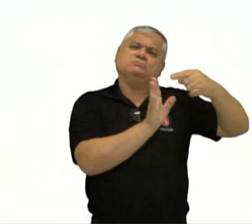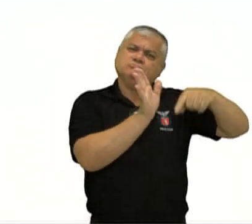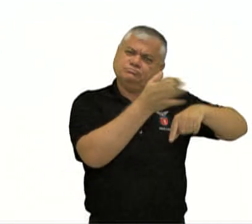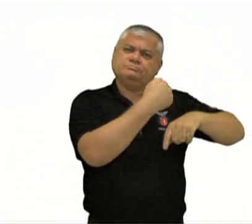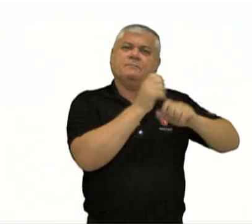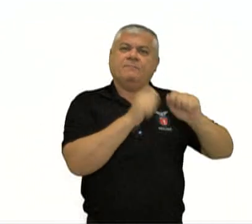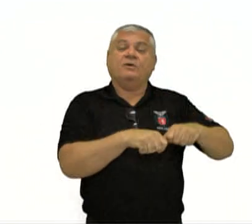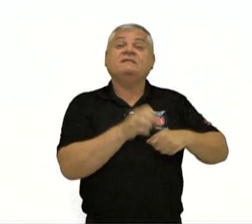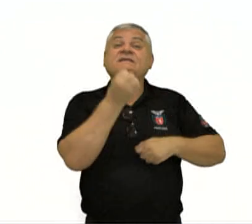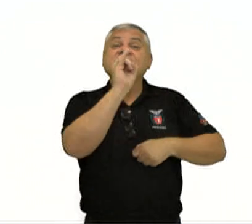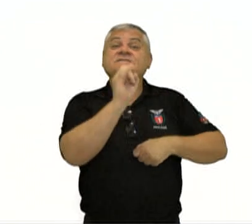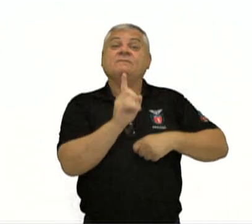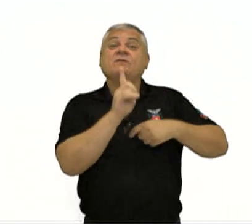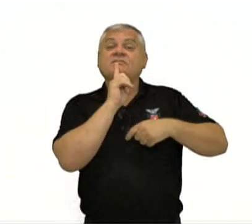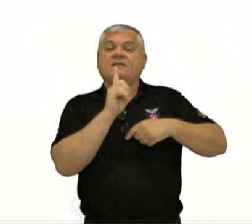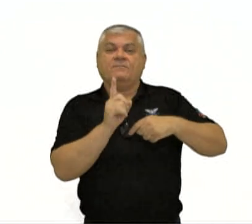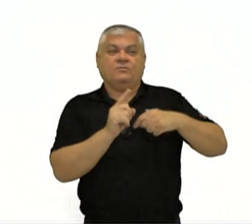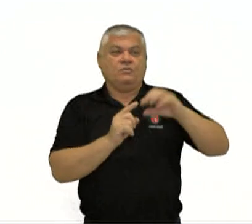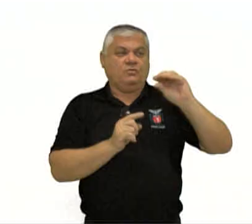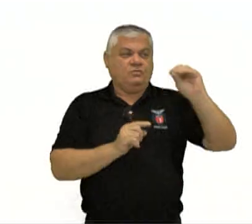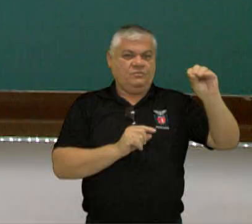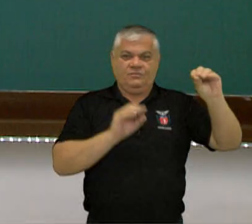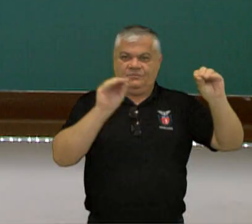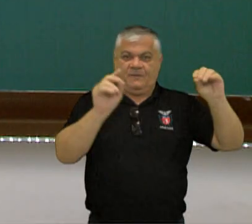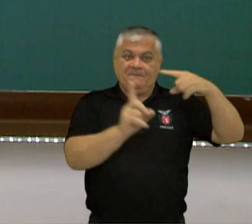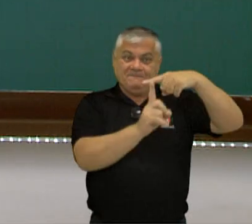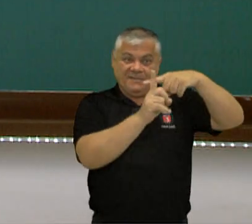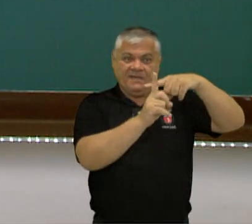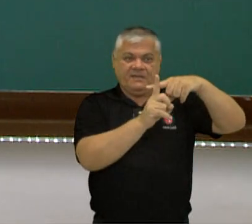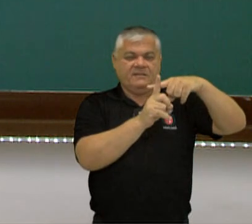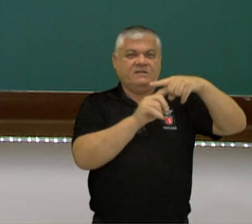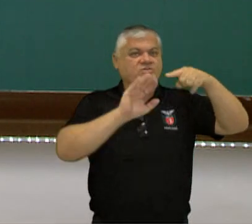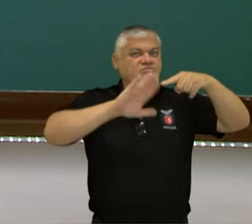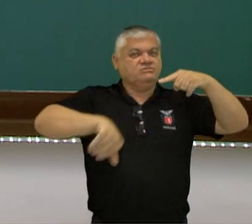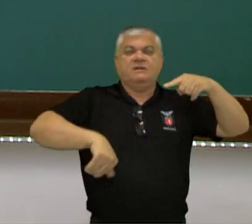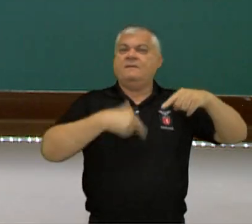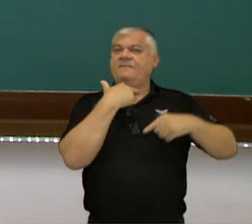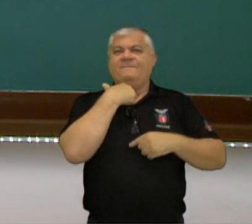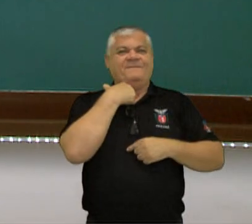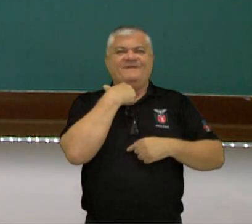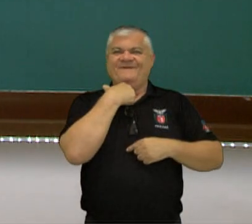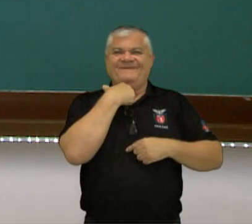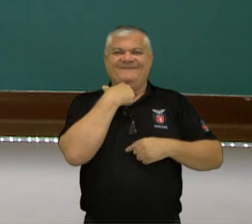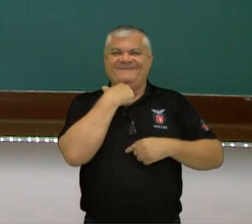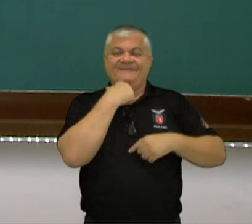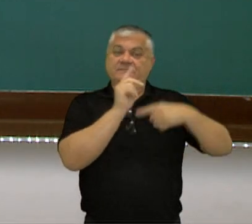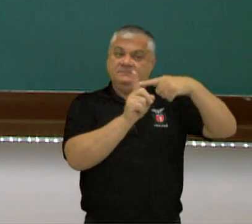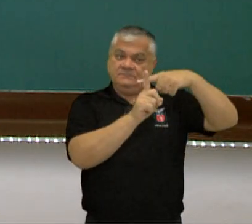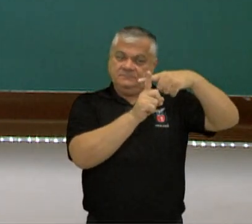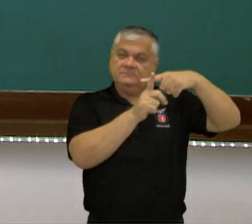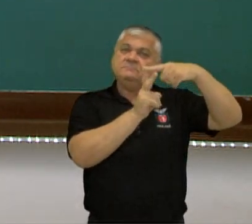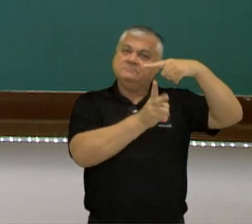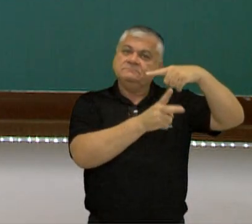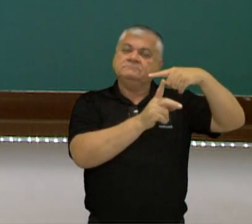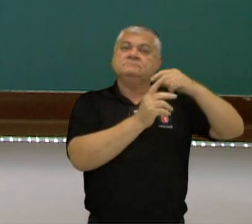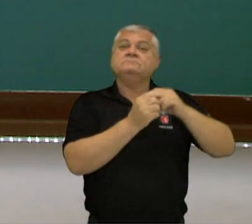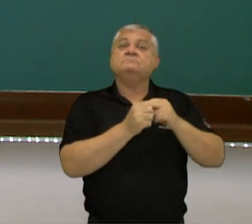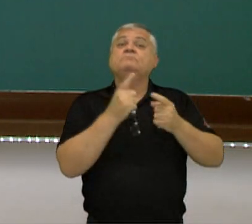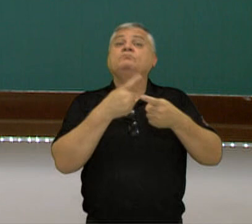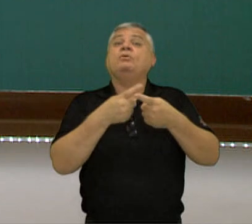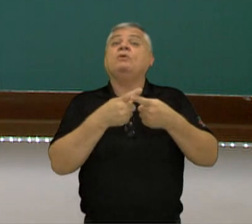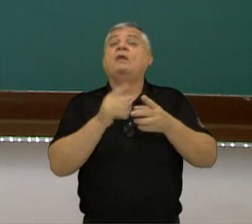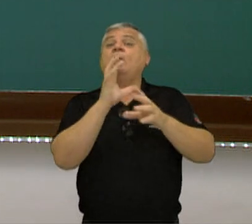da expressão, como aconteceu aqui, ó, mais 8 está lá no meio da expressão, eu não posso tirar o sinal de mais, porque eu não sei que operação que